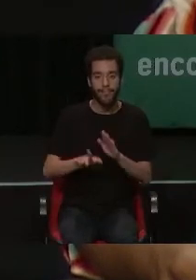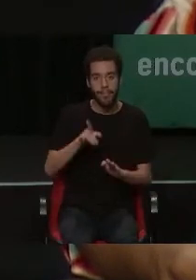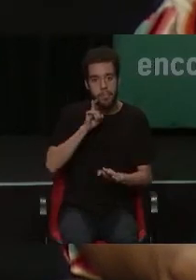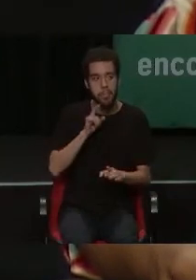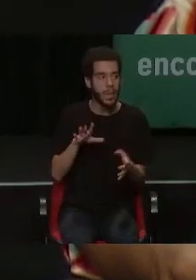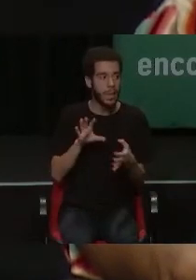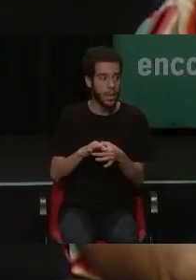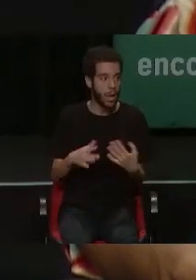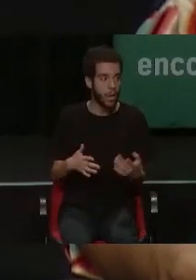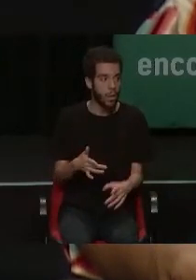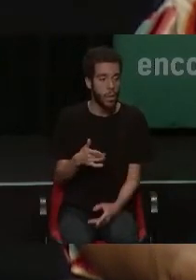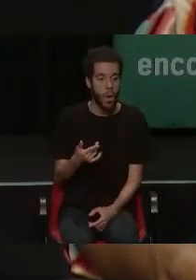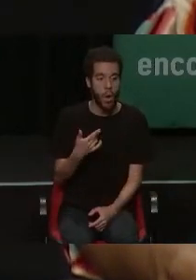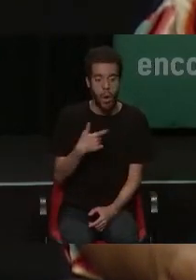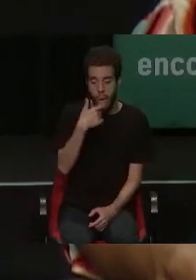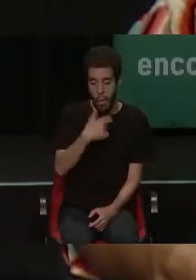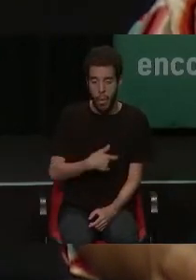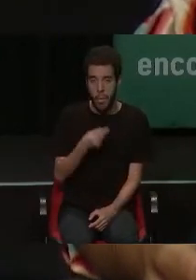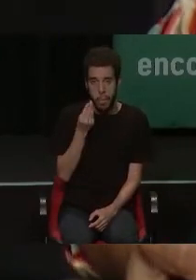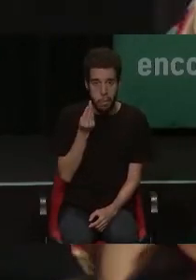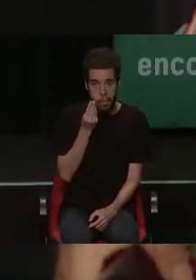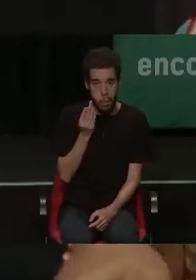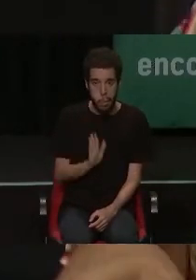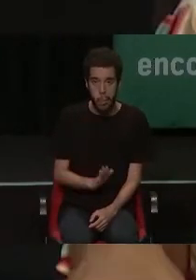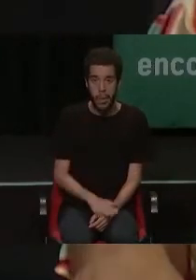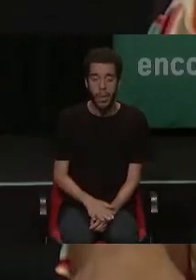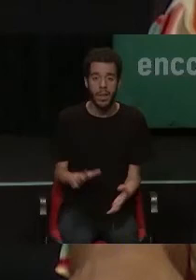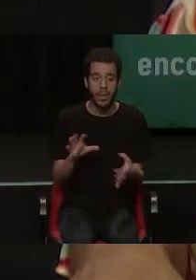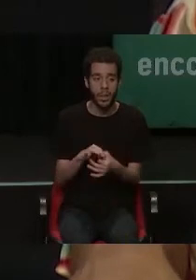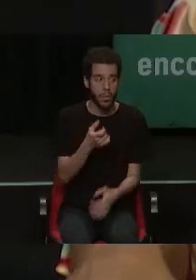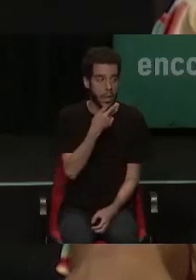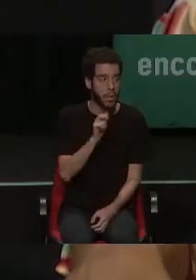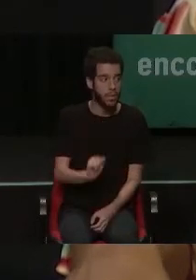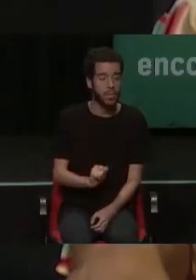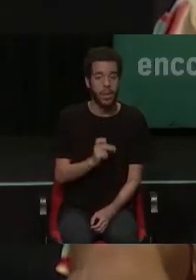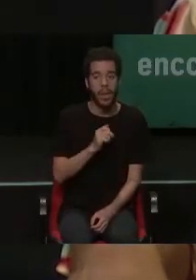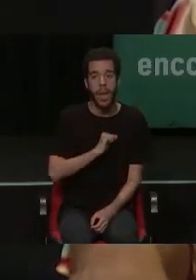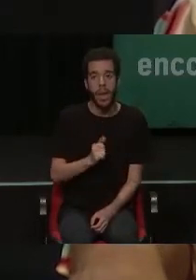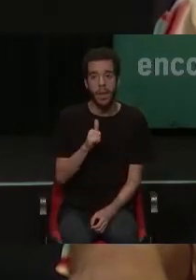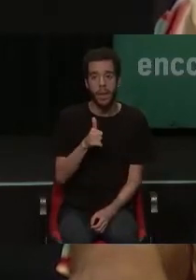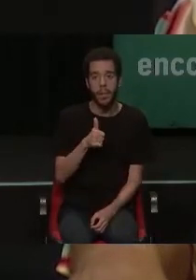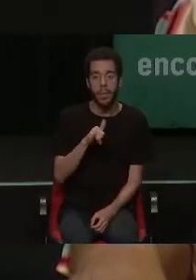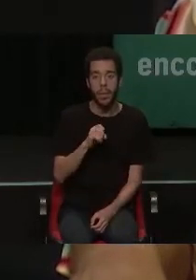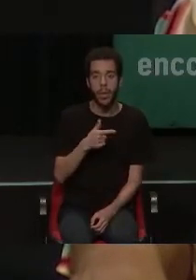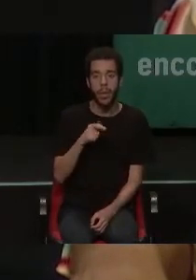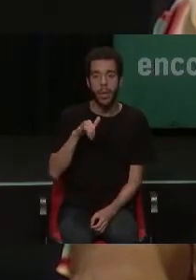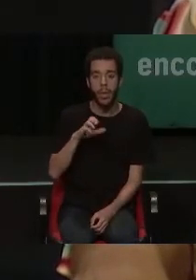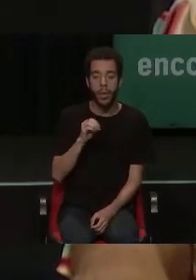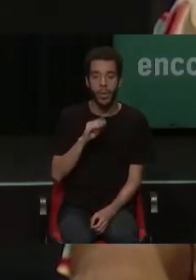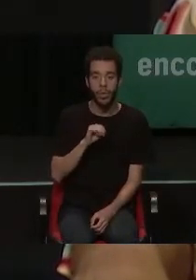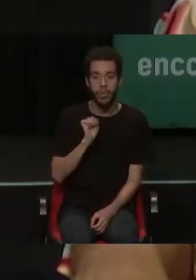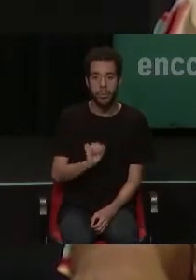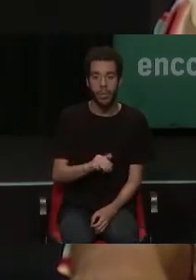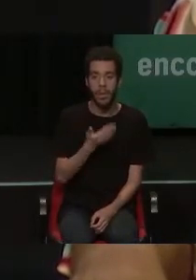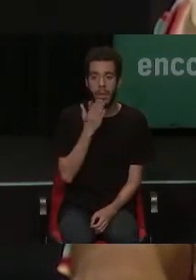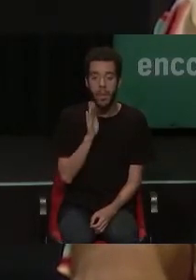e com o mecanismo a que classe de antibióticos. Por exemplo, no caso da colistina, portanto, é dependente do tipo